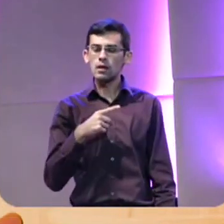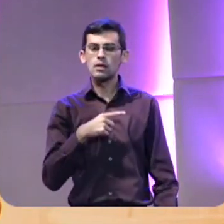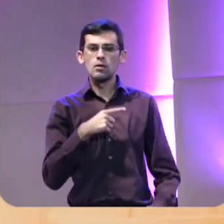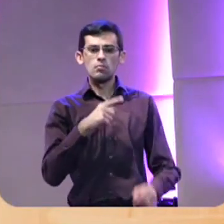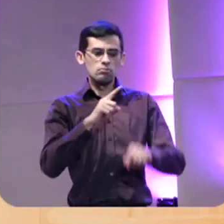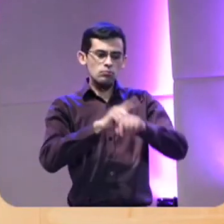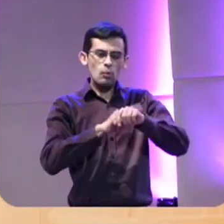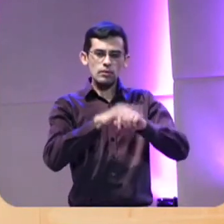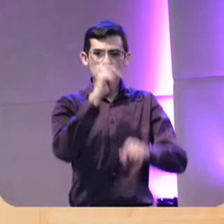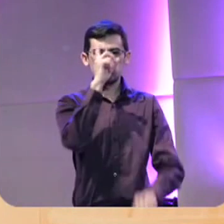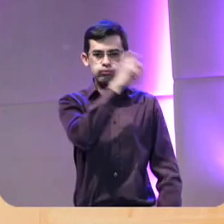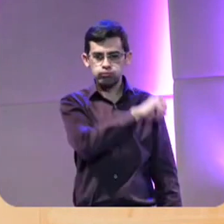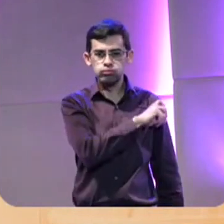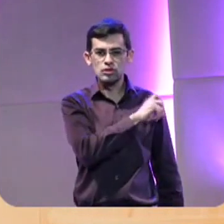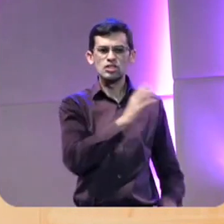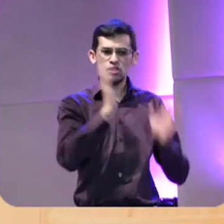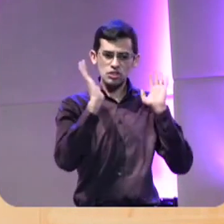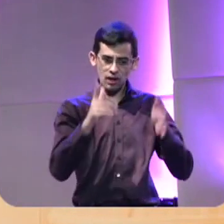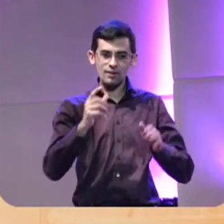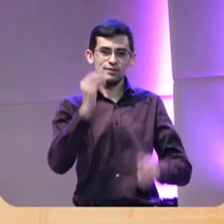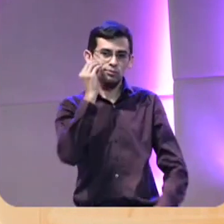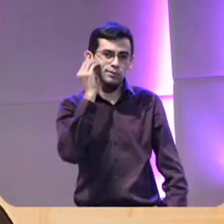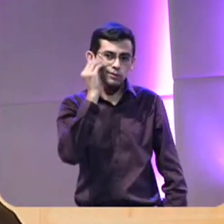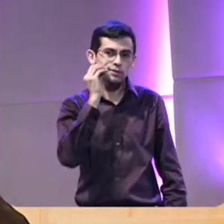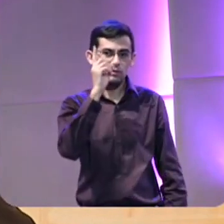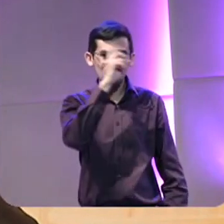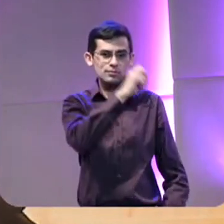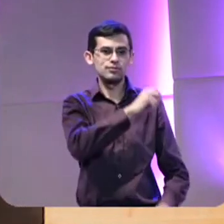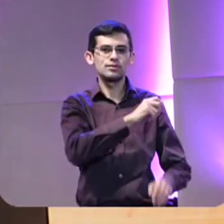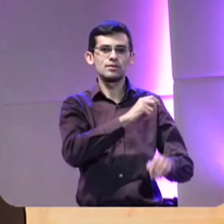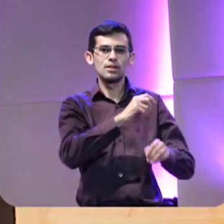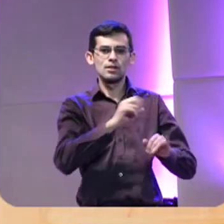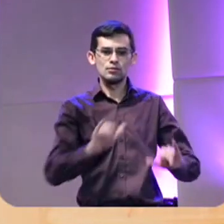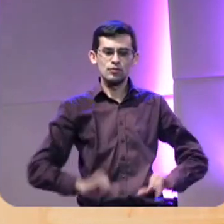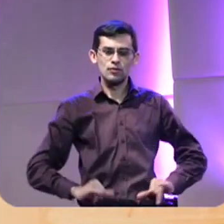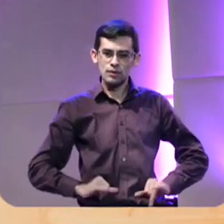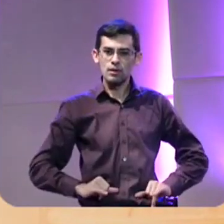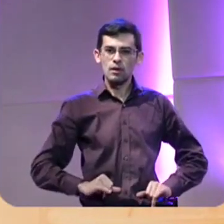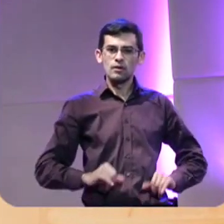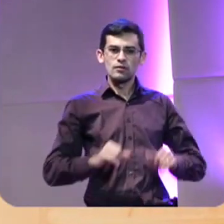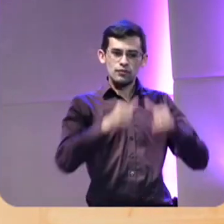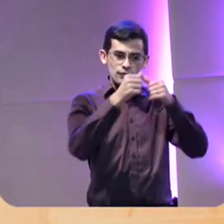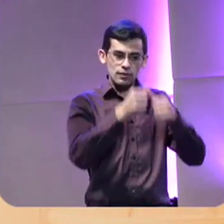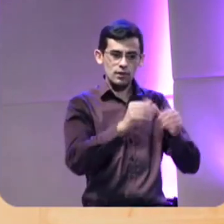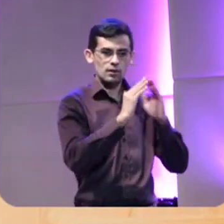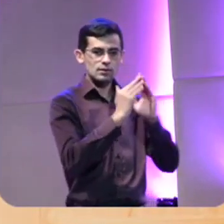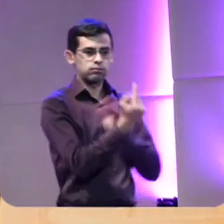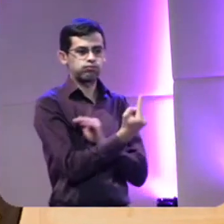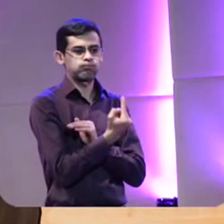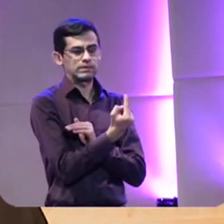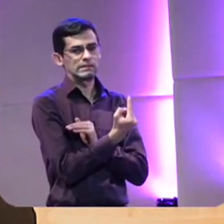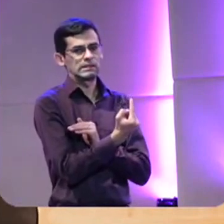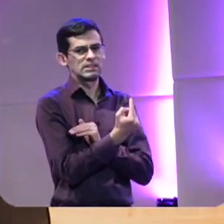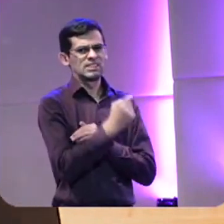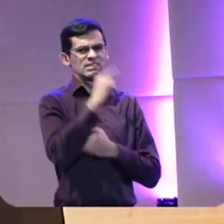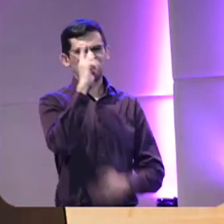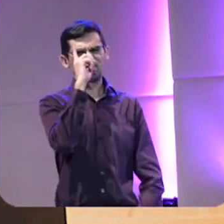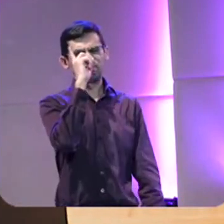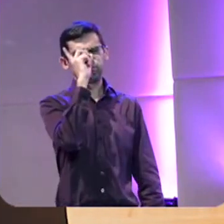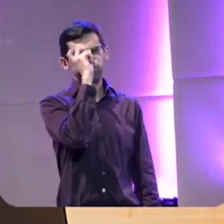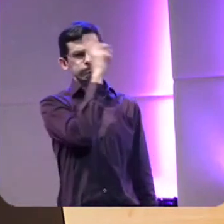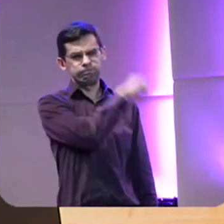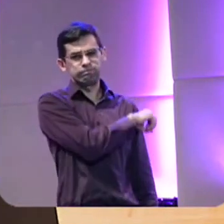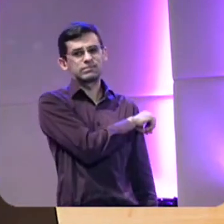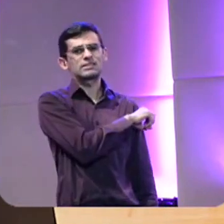passar por algumas situações, já estamos passando. A situação de isolamento. É complicado esse